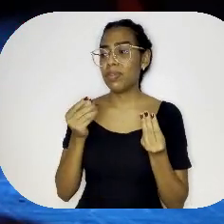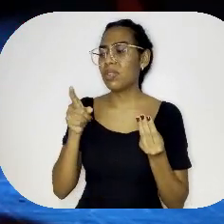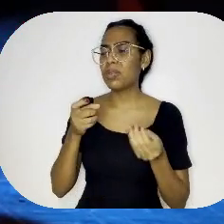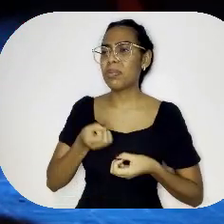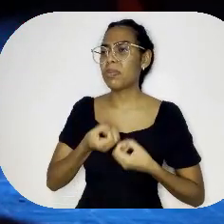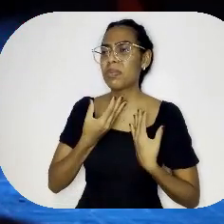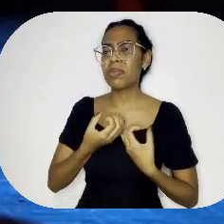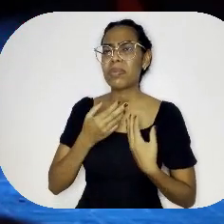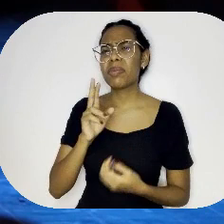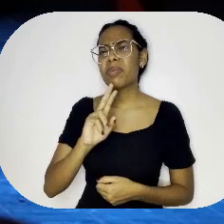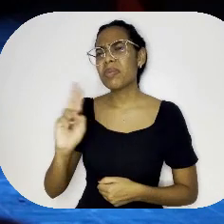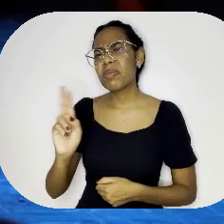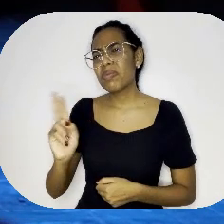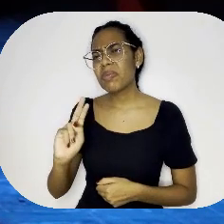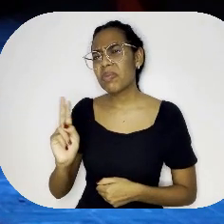E daí?